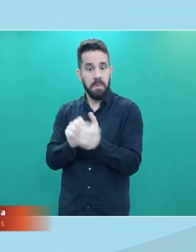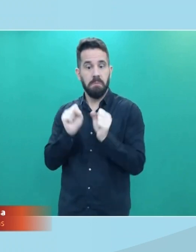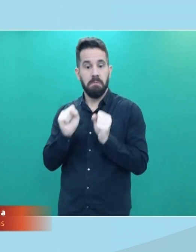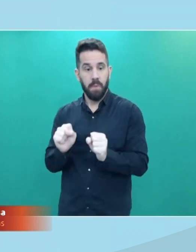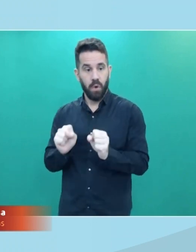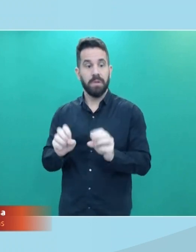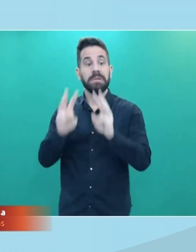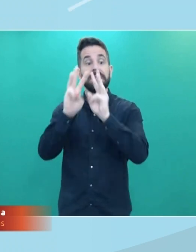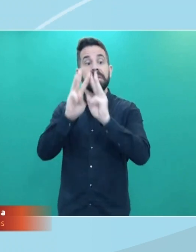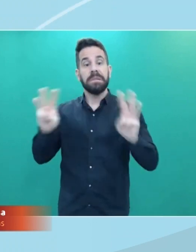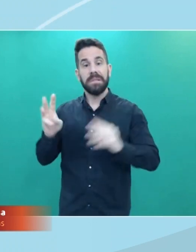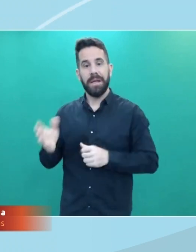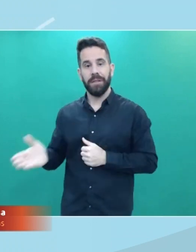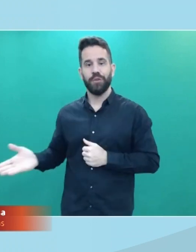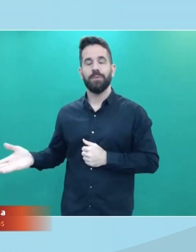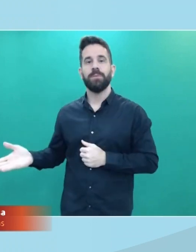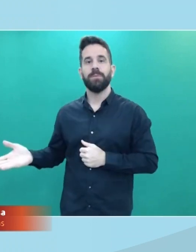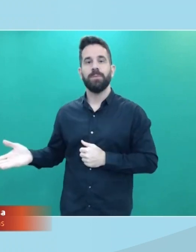fica.go.gov.br,